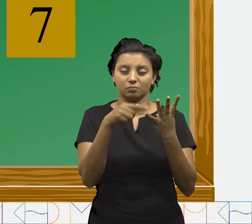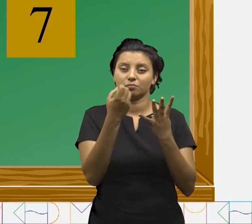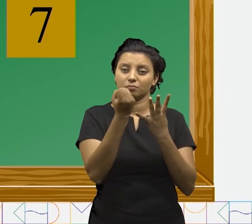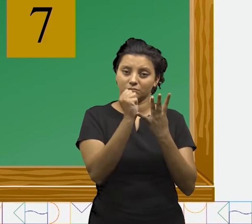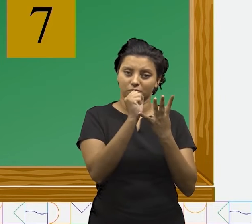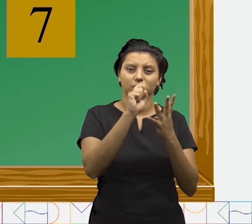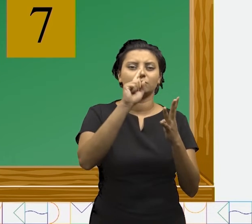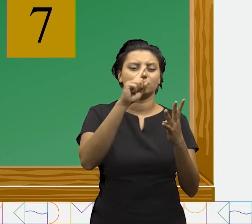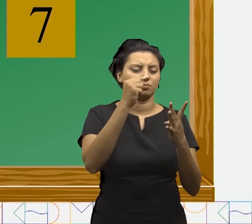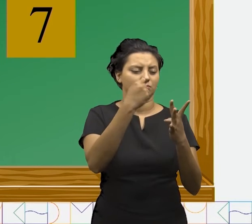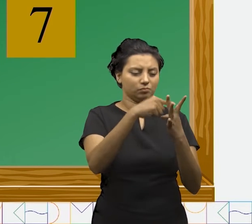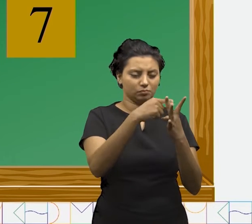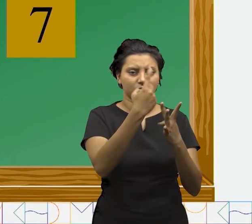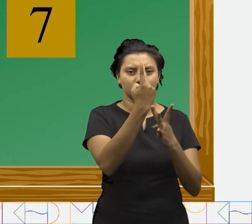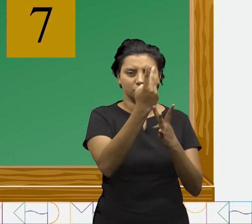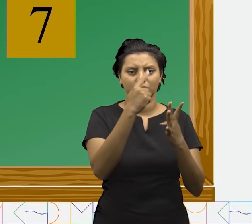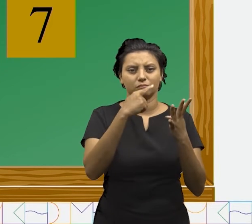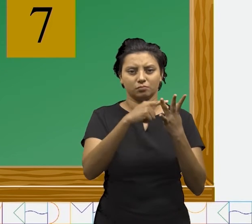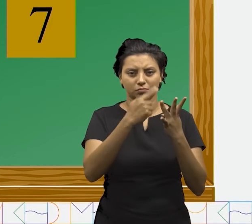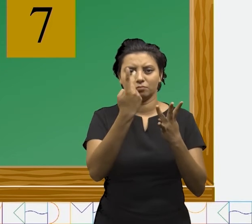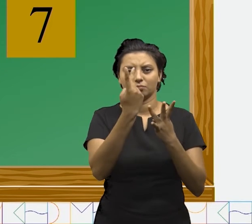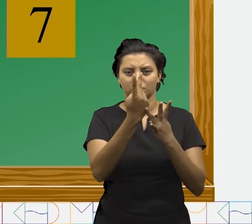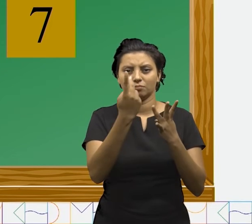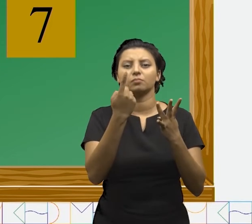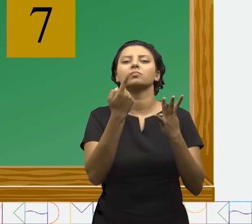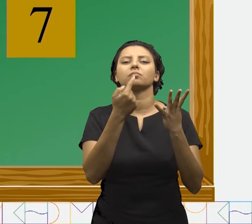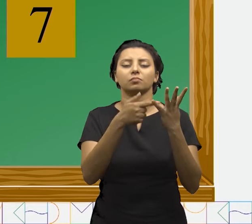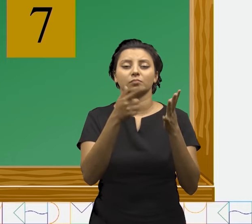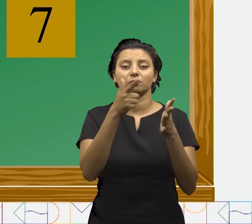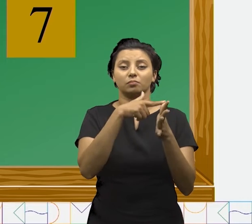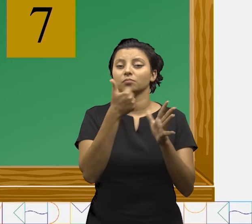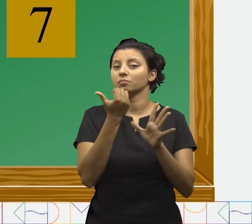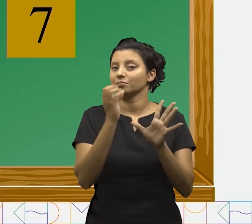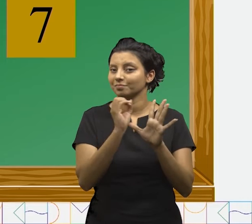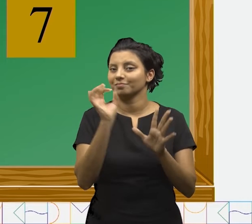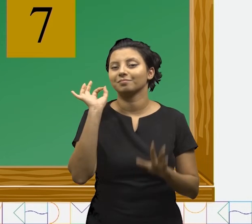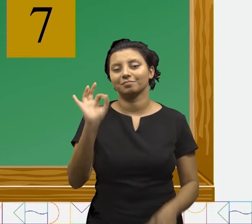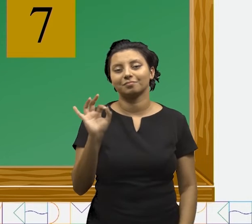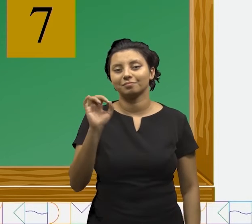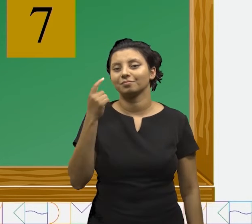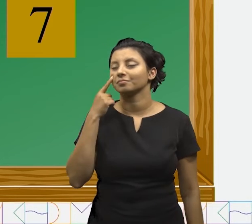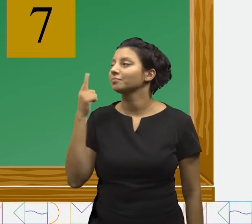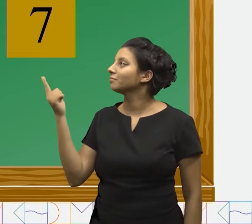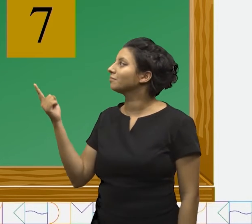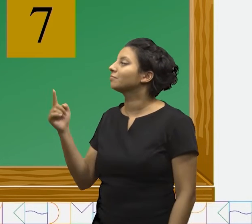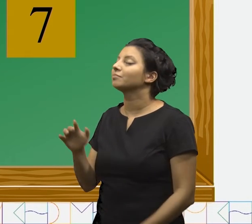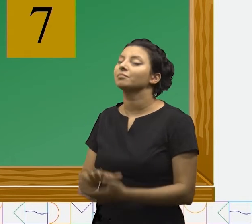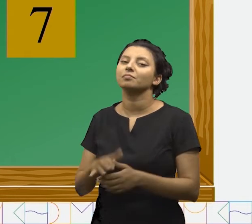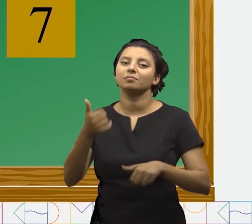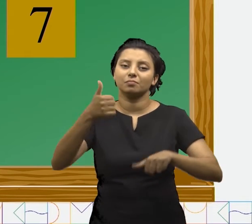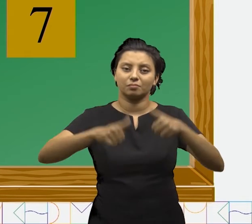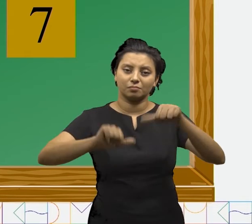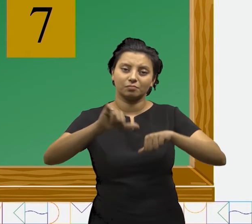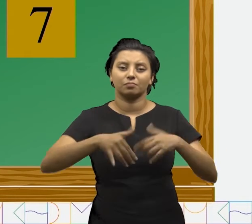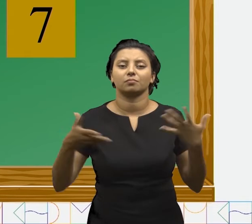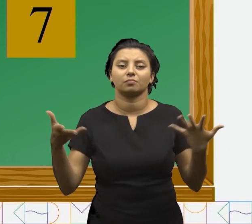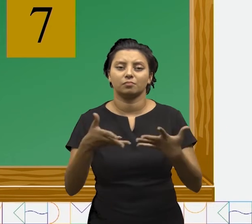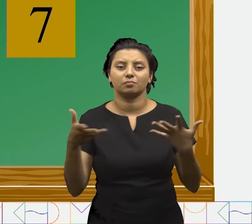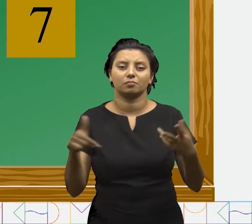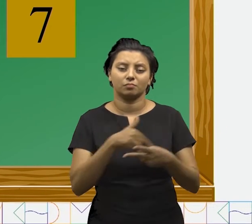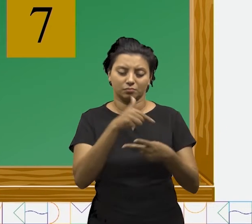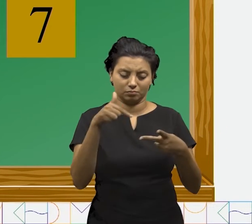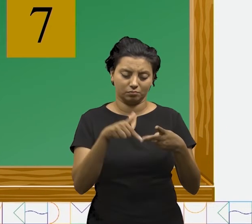esse padrão. Sim, é o número 10. Parabéns! Vamos analisar agora a